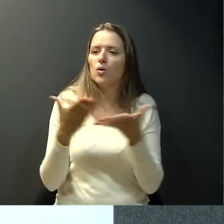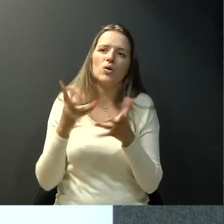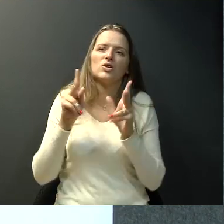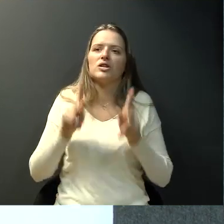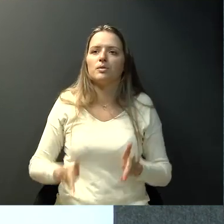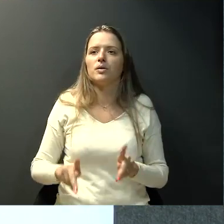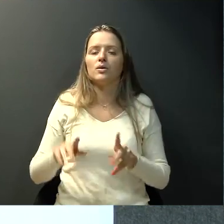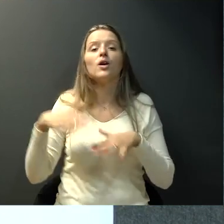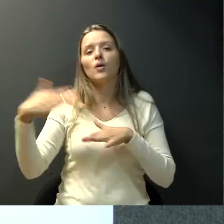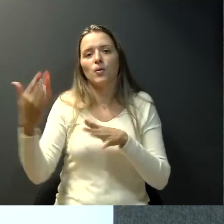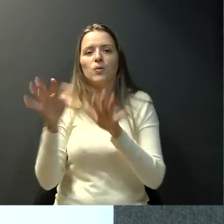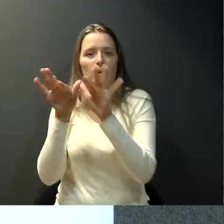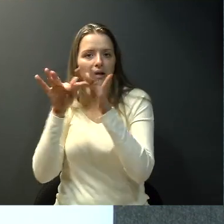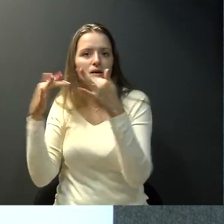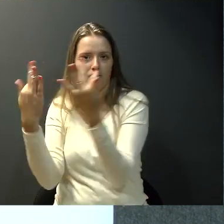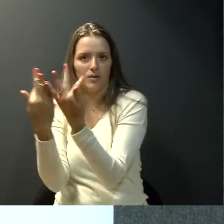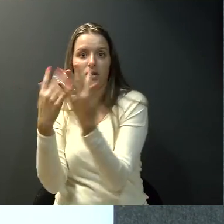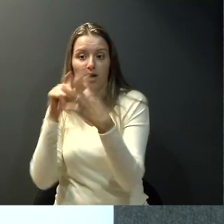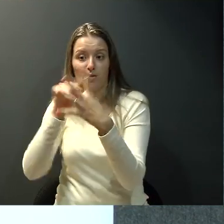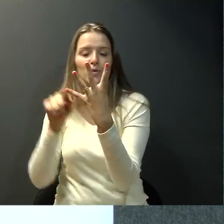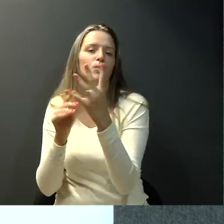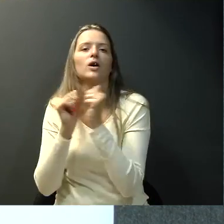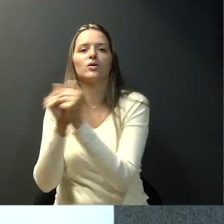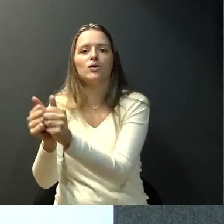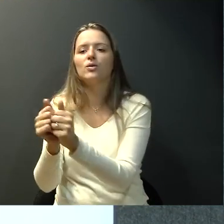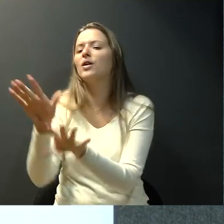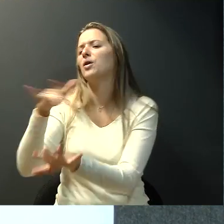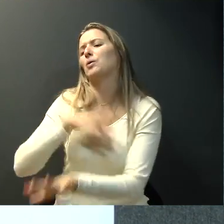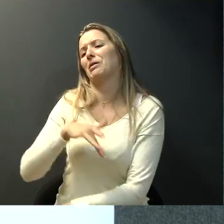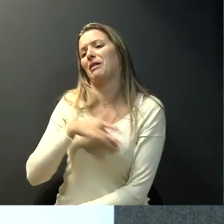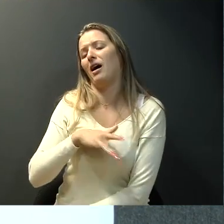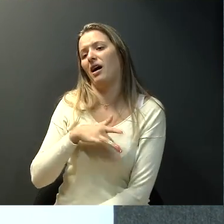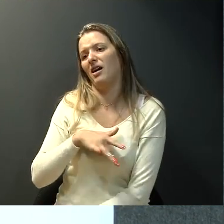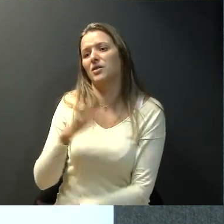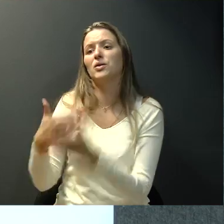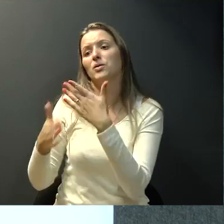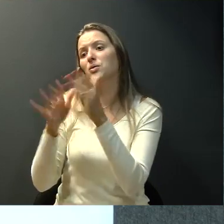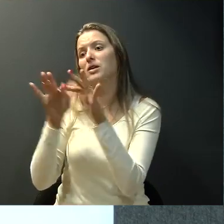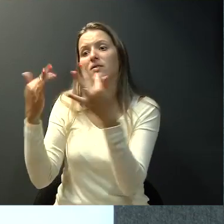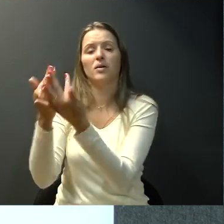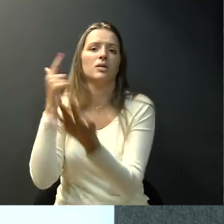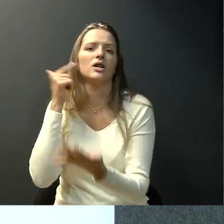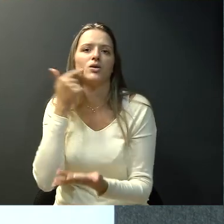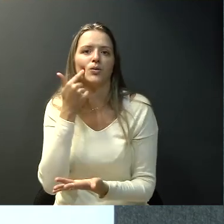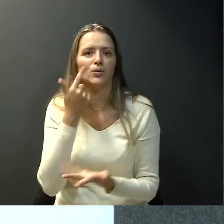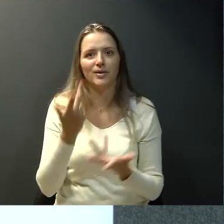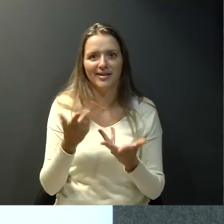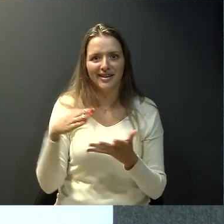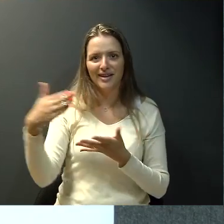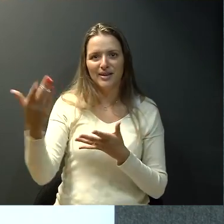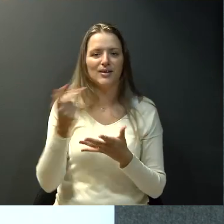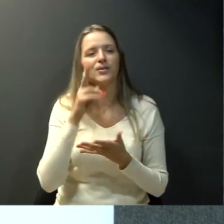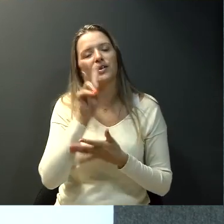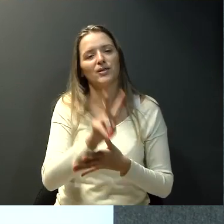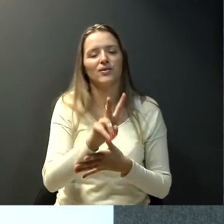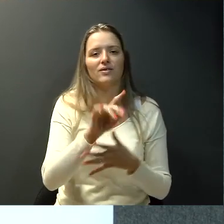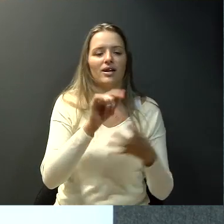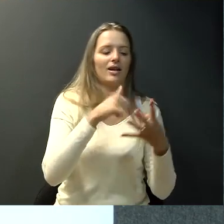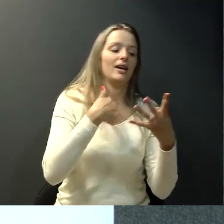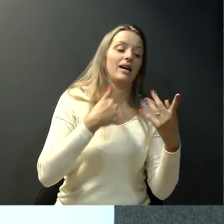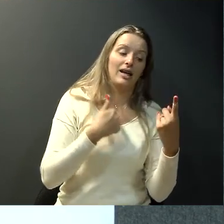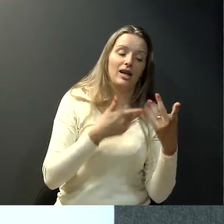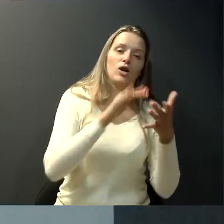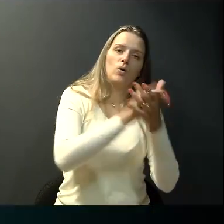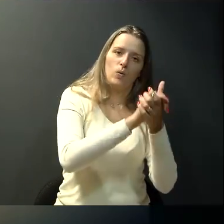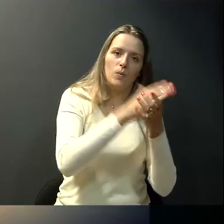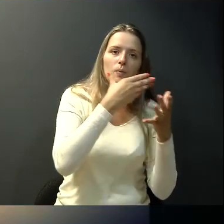dizem, ou senão quando nós estamos nós 4, me dizem, coitada, família, os 4 surdos. Até hoje me dizem isso quando vê eu, meu marido, meus 2